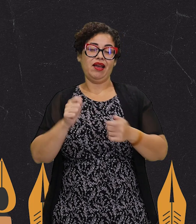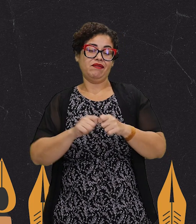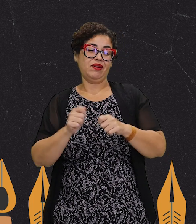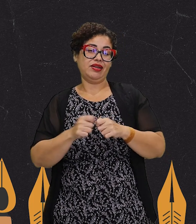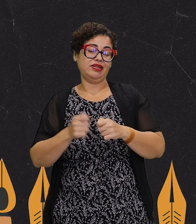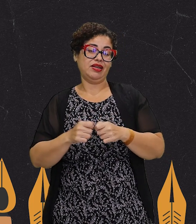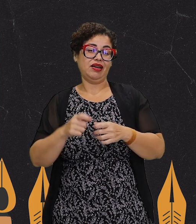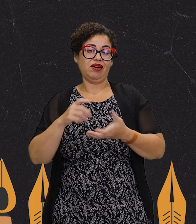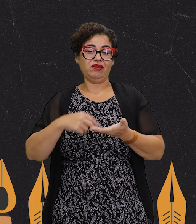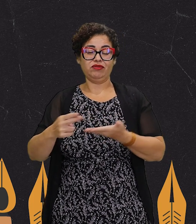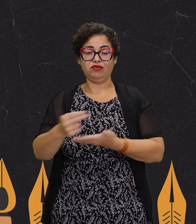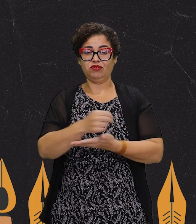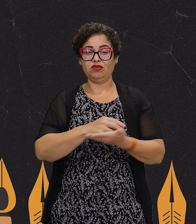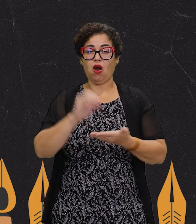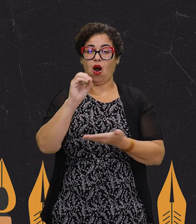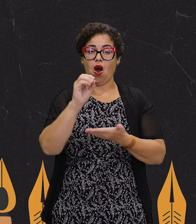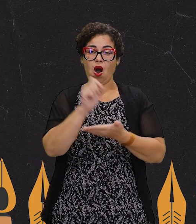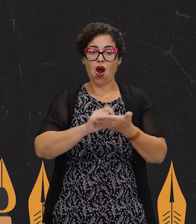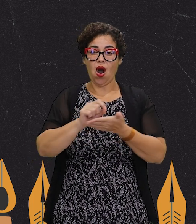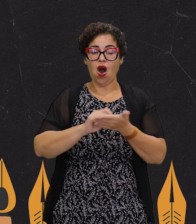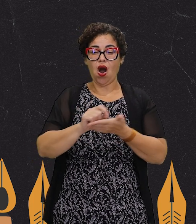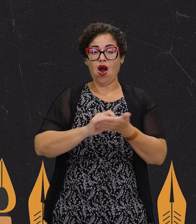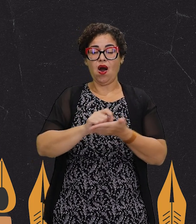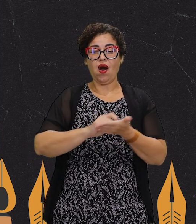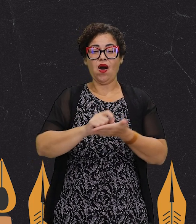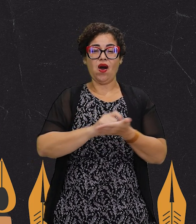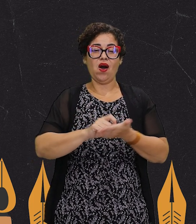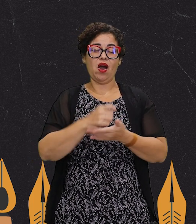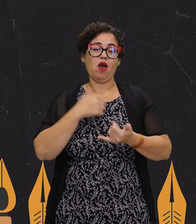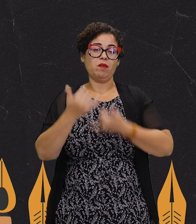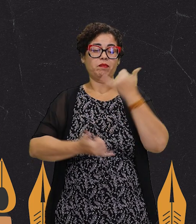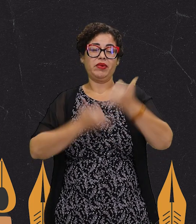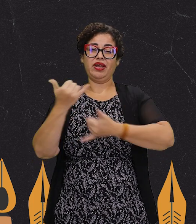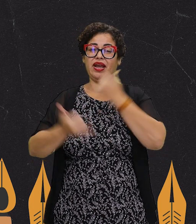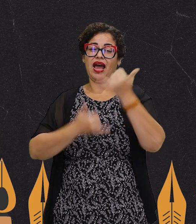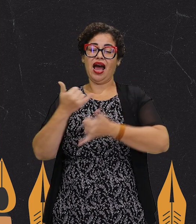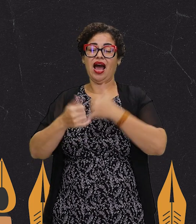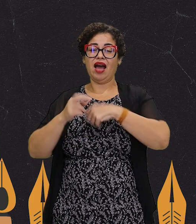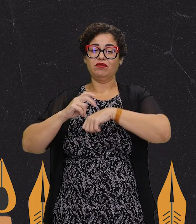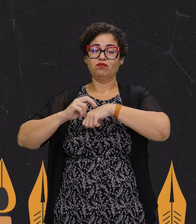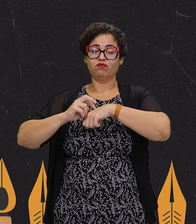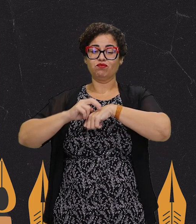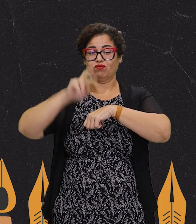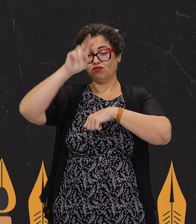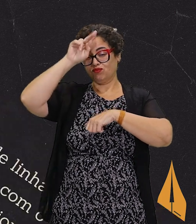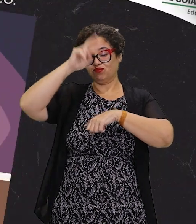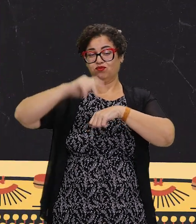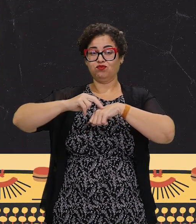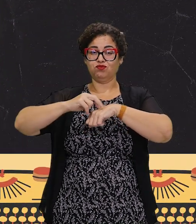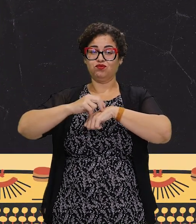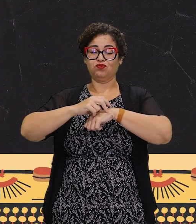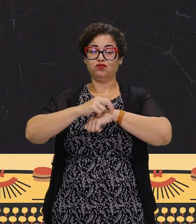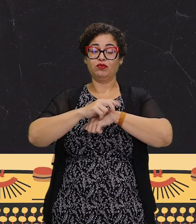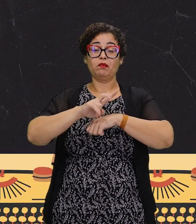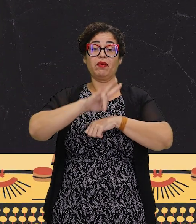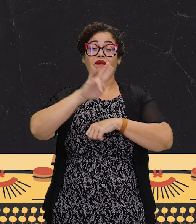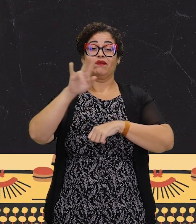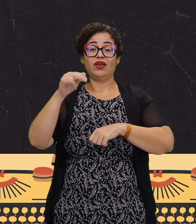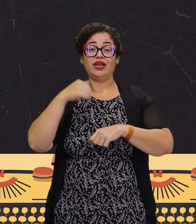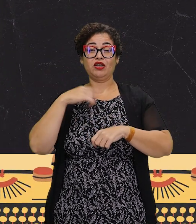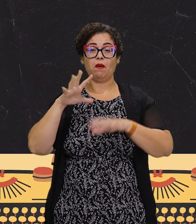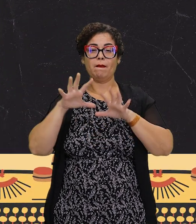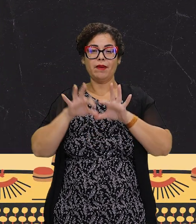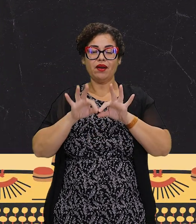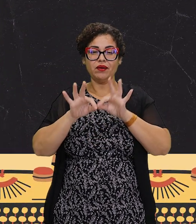ficava enchendo os os do jornal, brincava com as minhas joaninhas. Uma vez